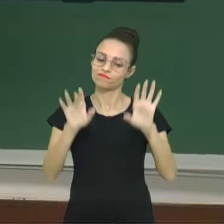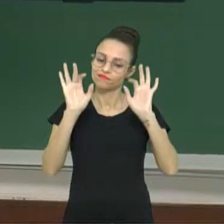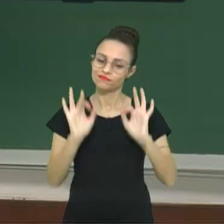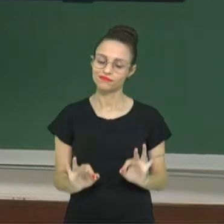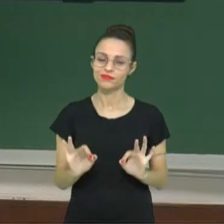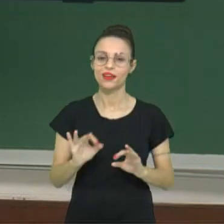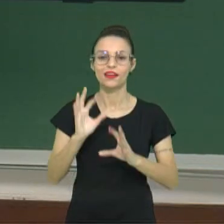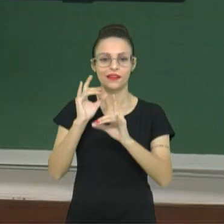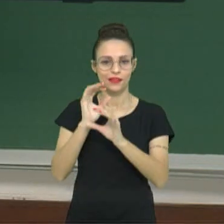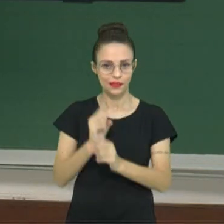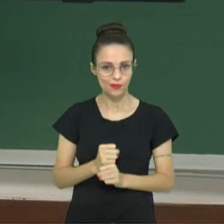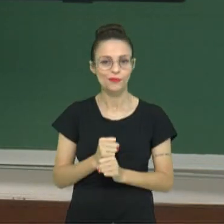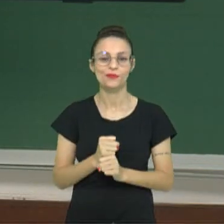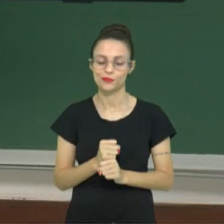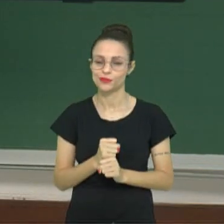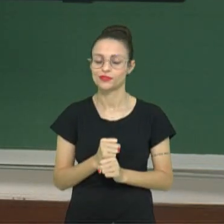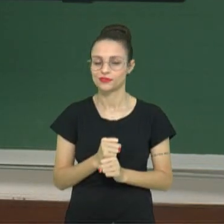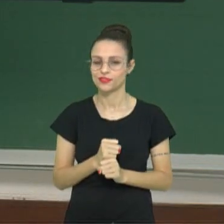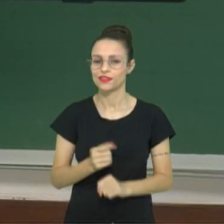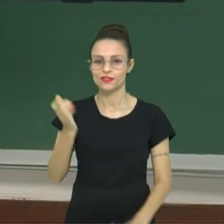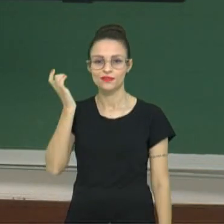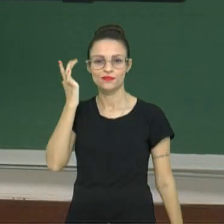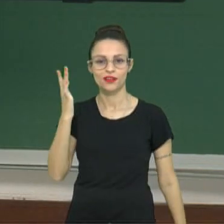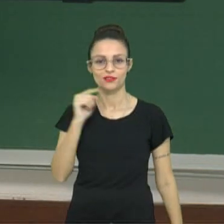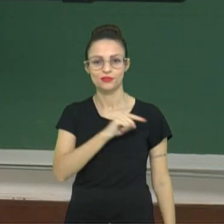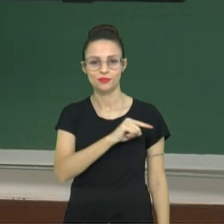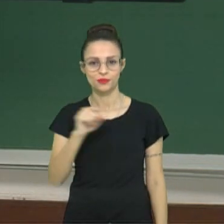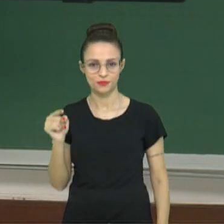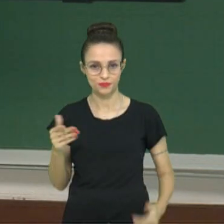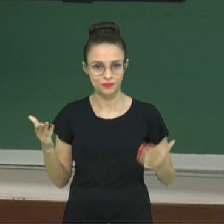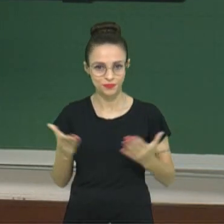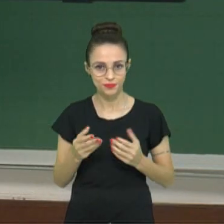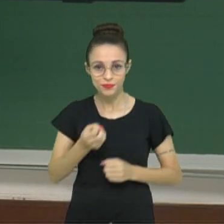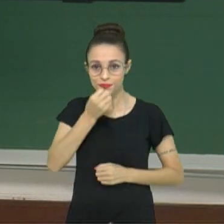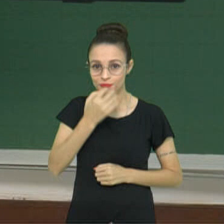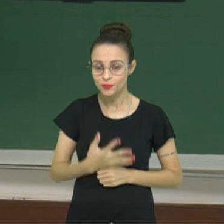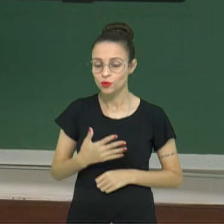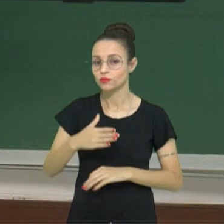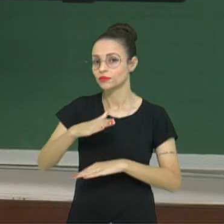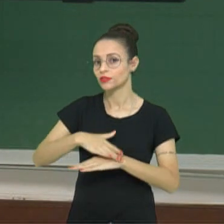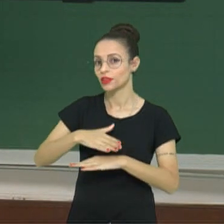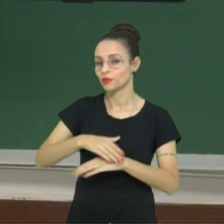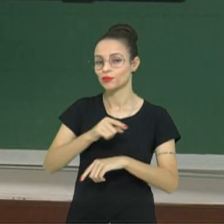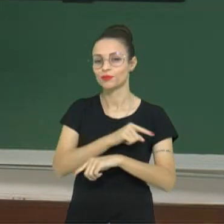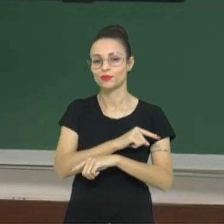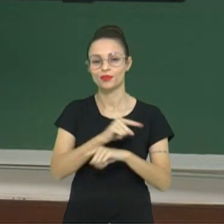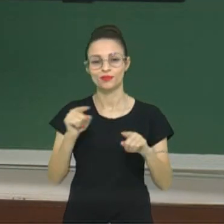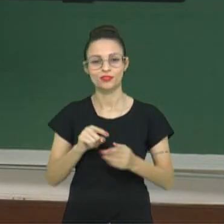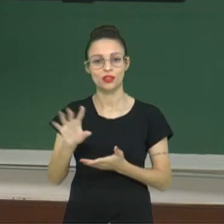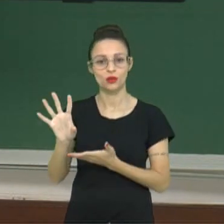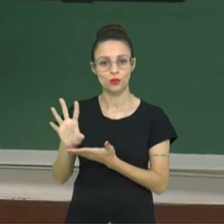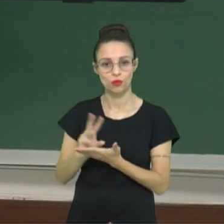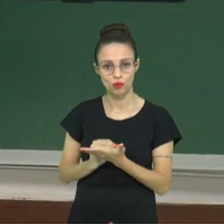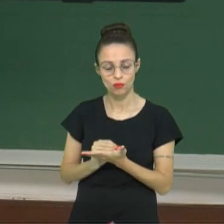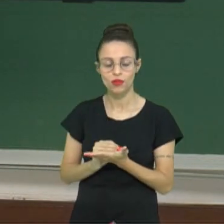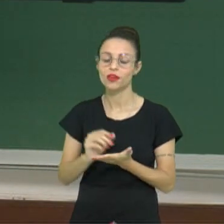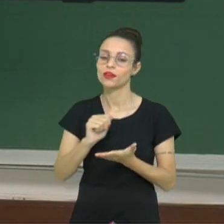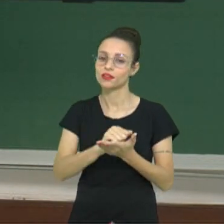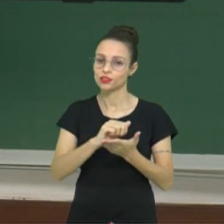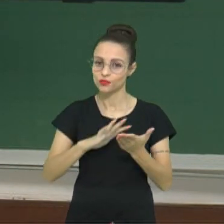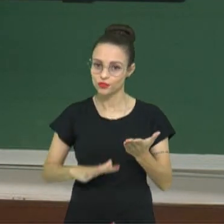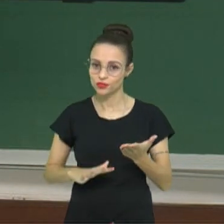que esse cálculo será fácil para você agora, tá bom, gente? Vou te dar um tempinho para você copiar, né, esse